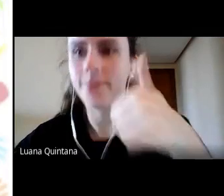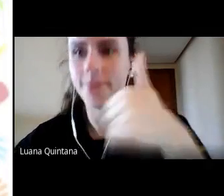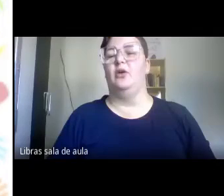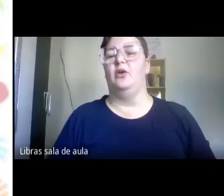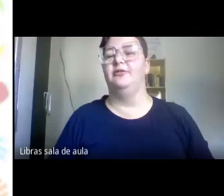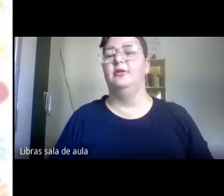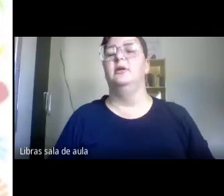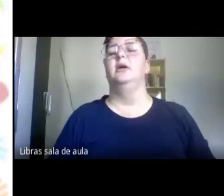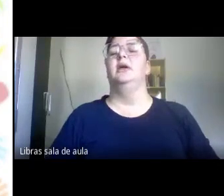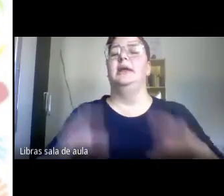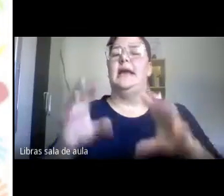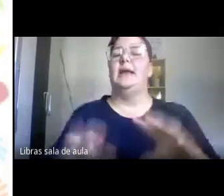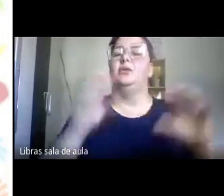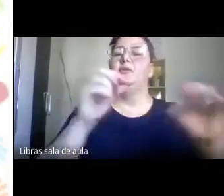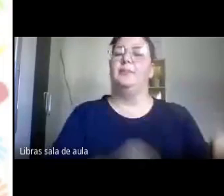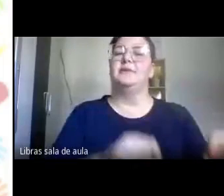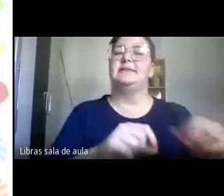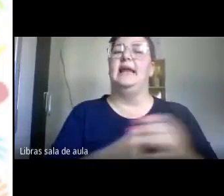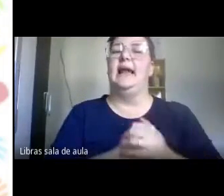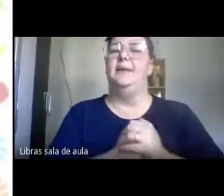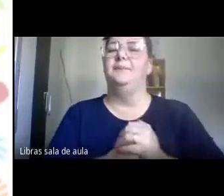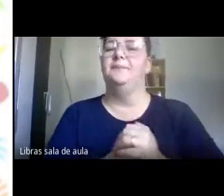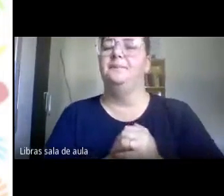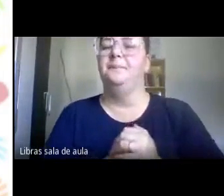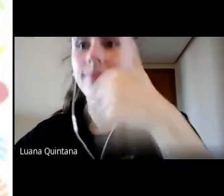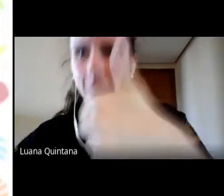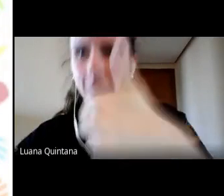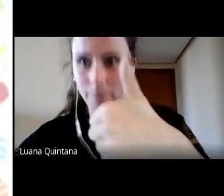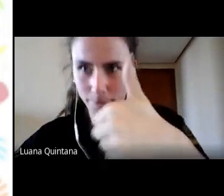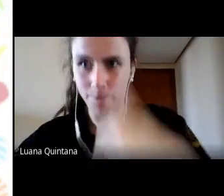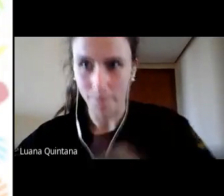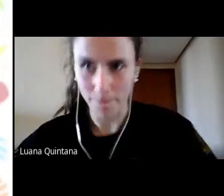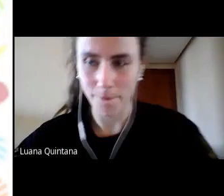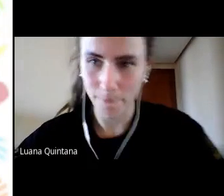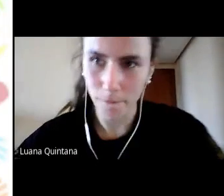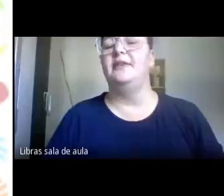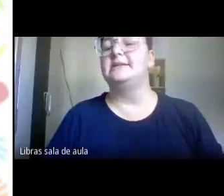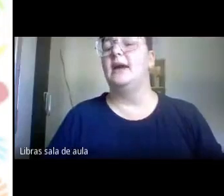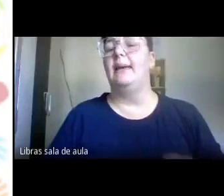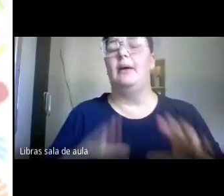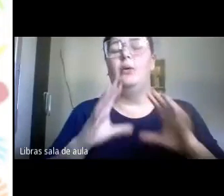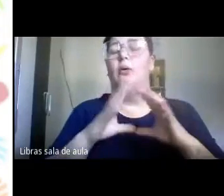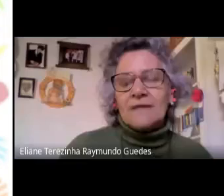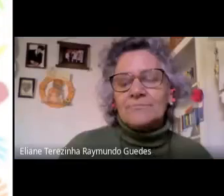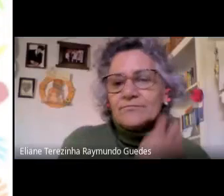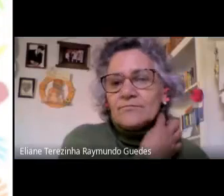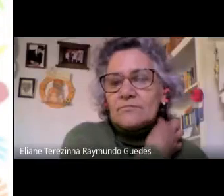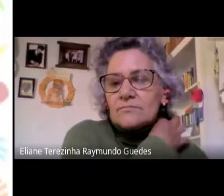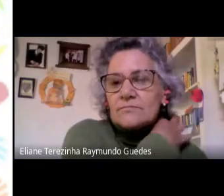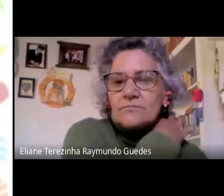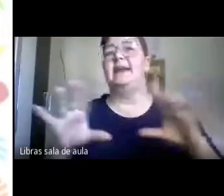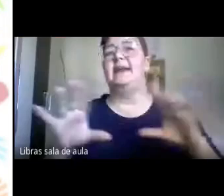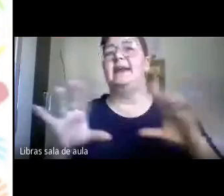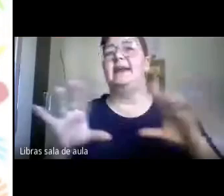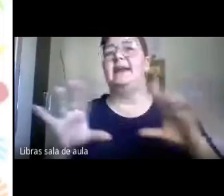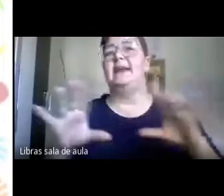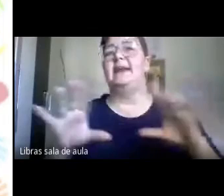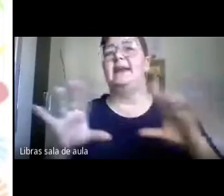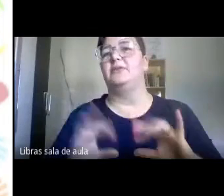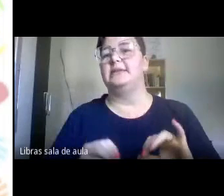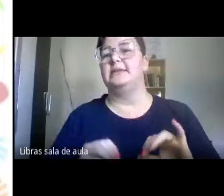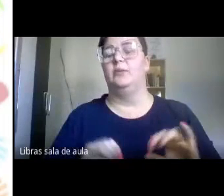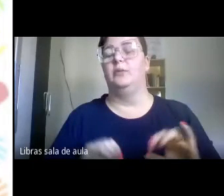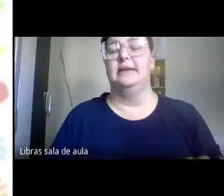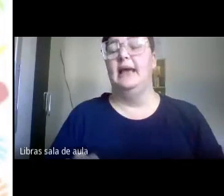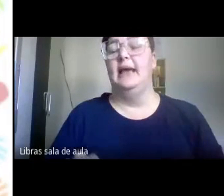como arquivo e aí tu vai postar lá. Tá. Tentem fazer 2, 3, 4